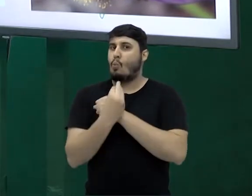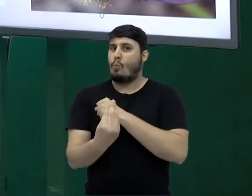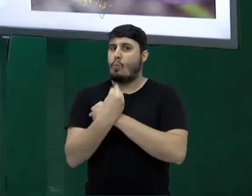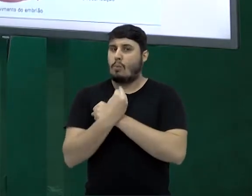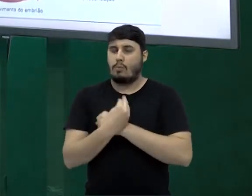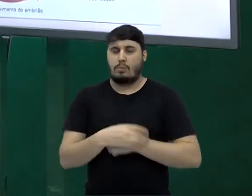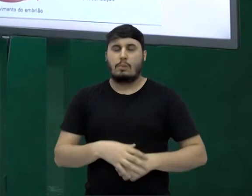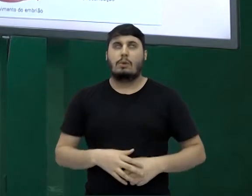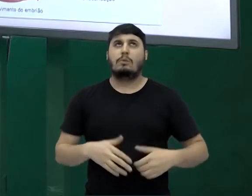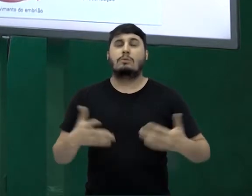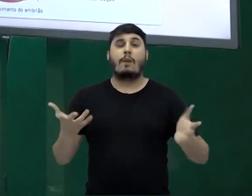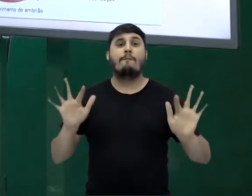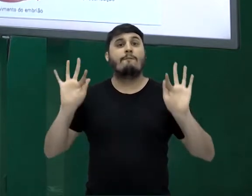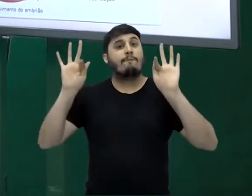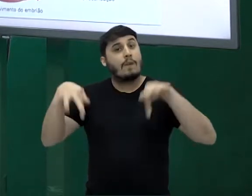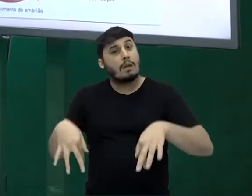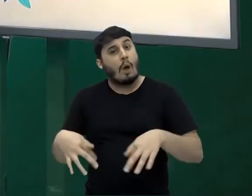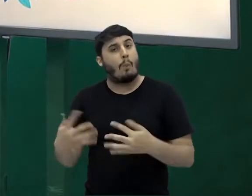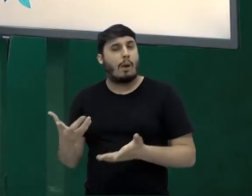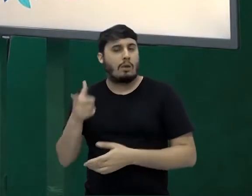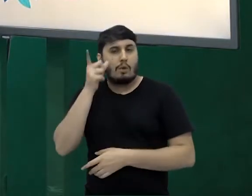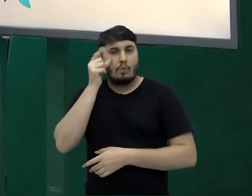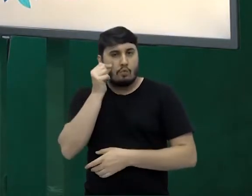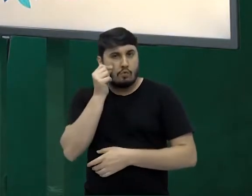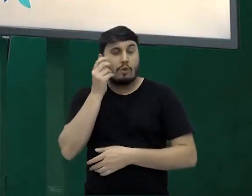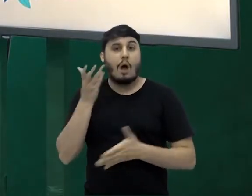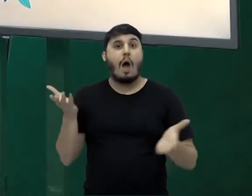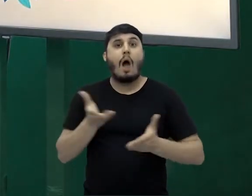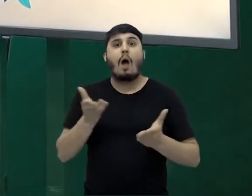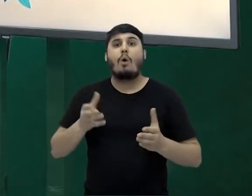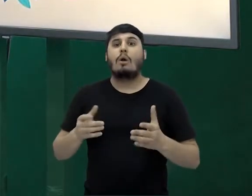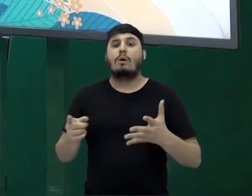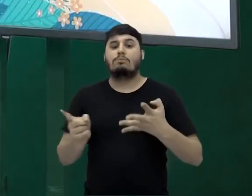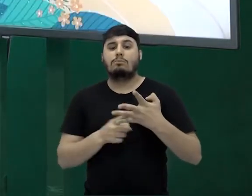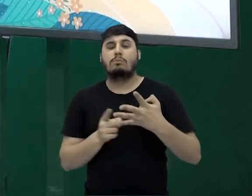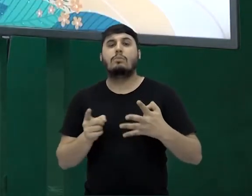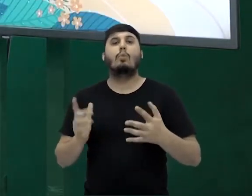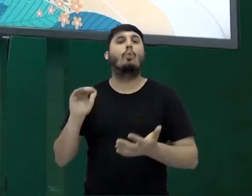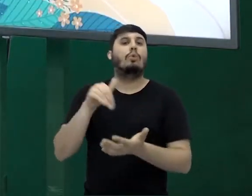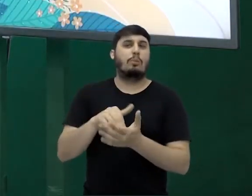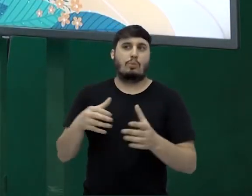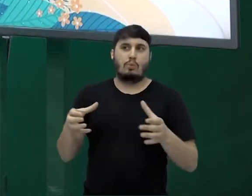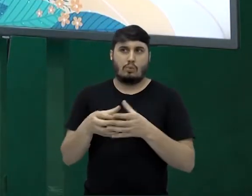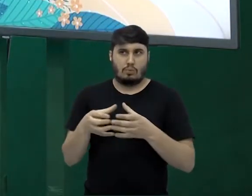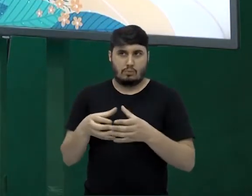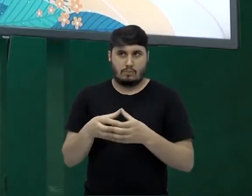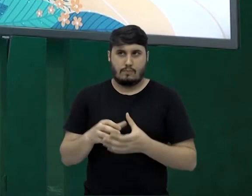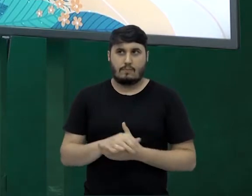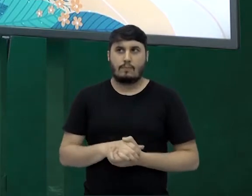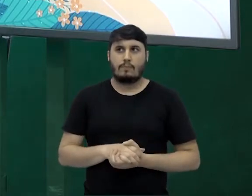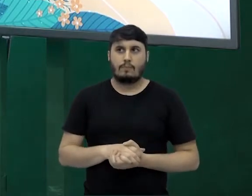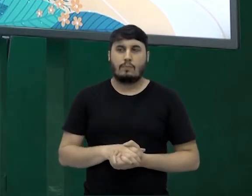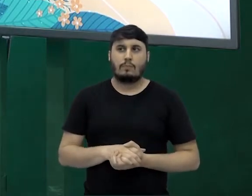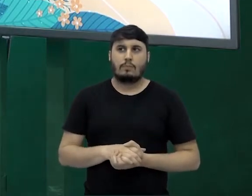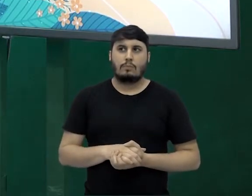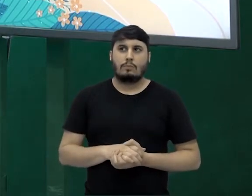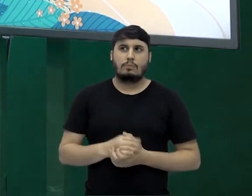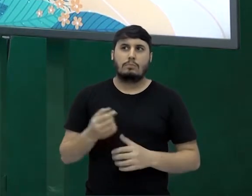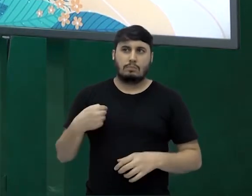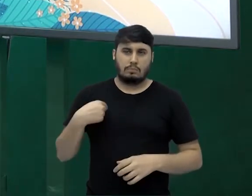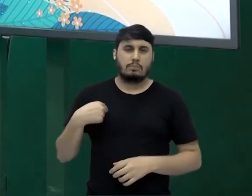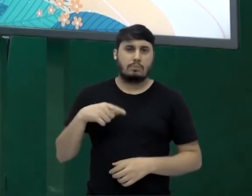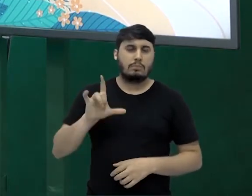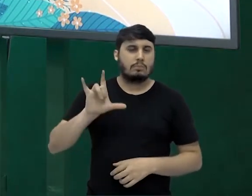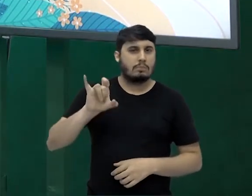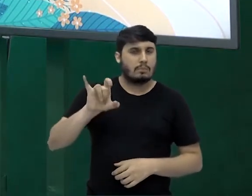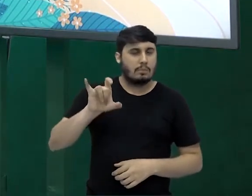reprodução, tá? E finalmente a gente chega nas angiospermas, tá? Eu